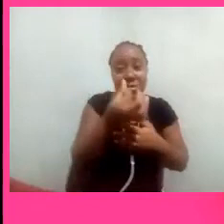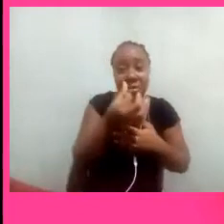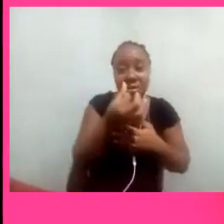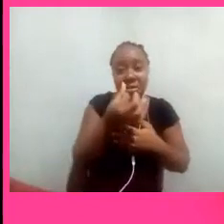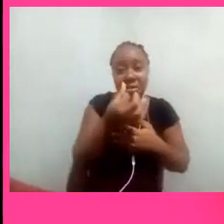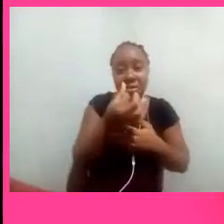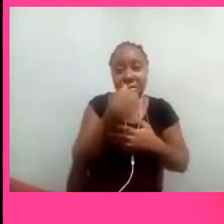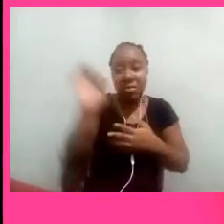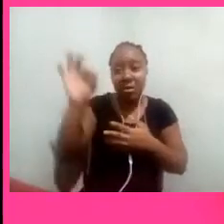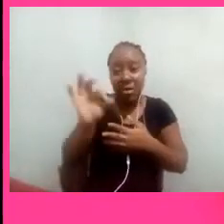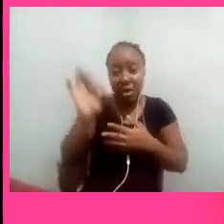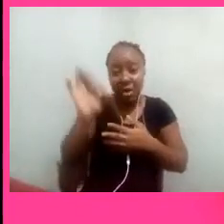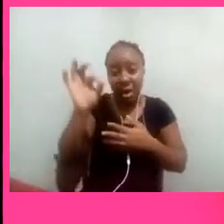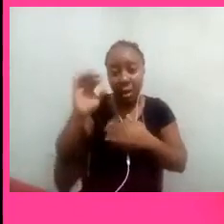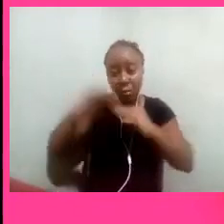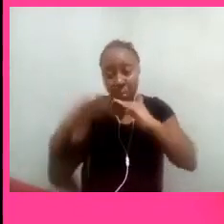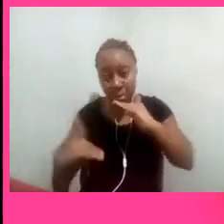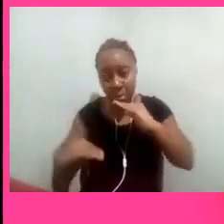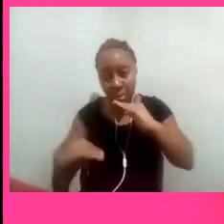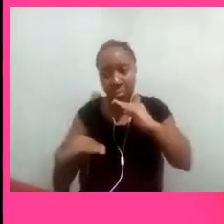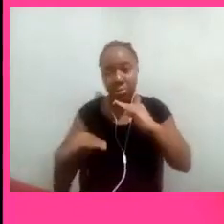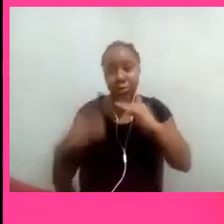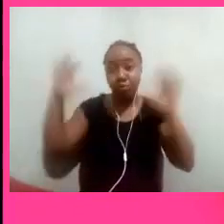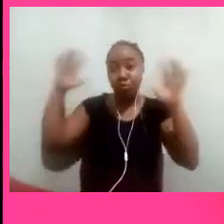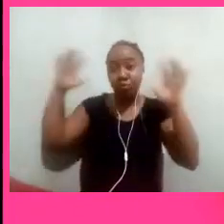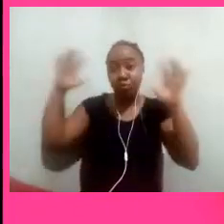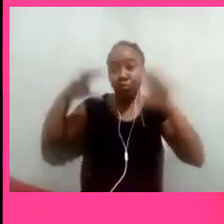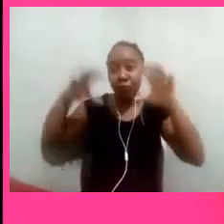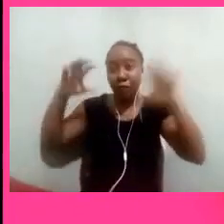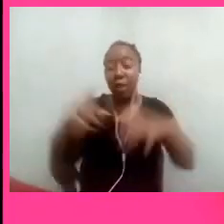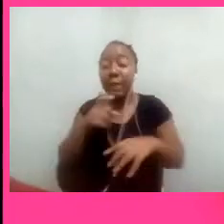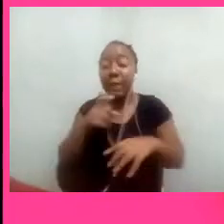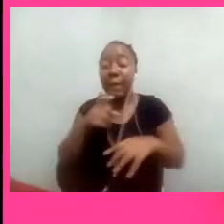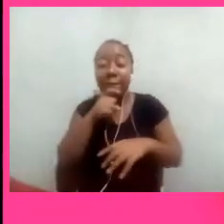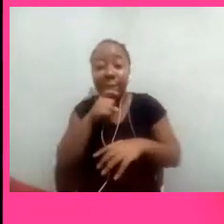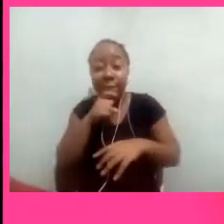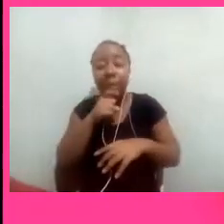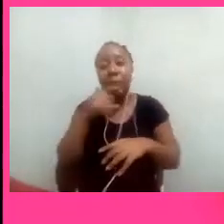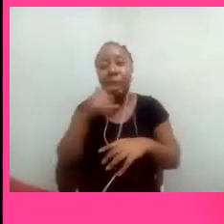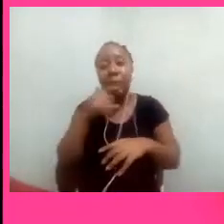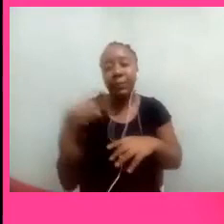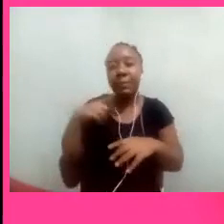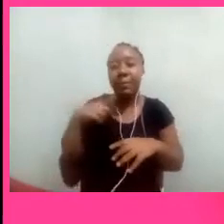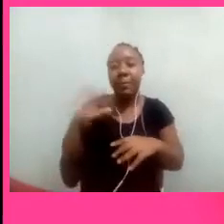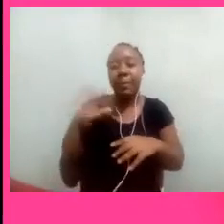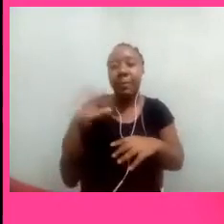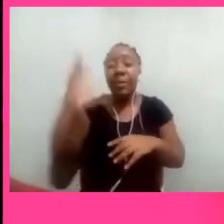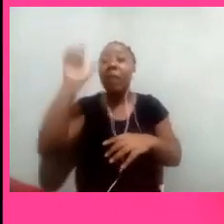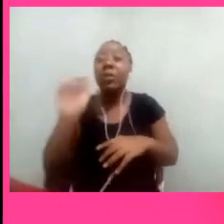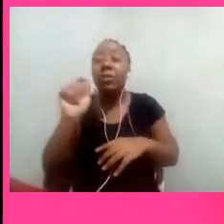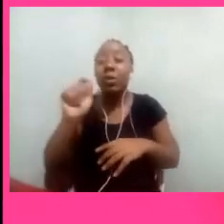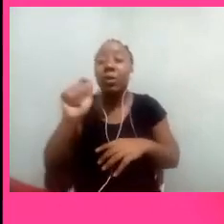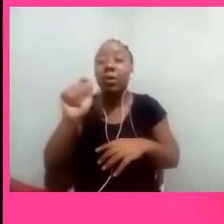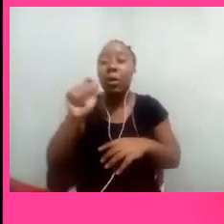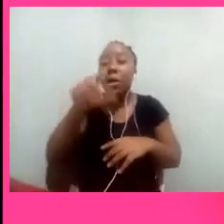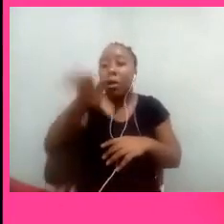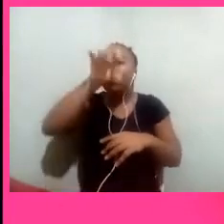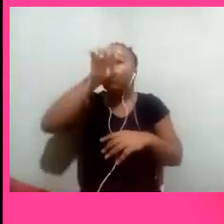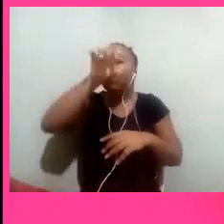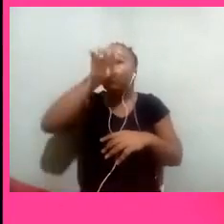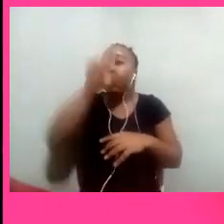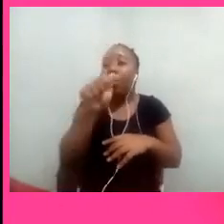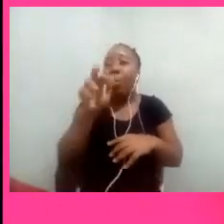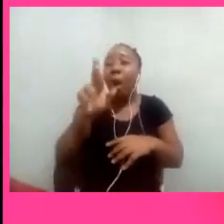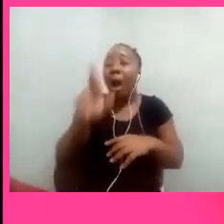Celsius e chovendo bastante. E aí, o que acontece? O ar fica úmido. Se o